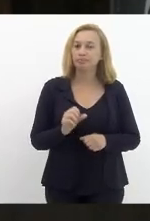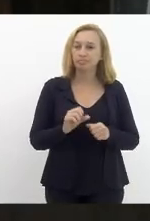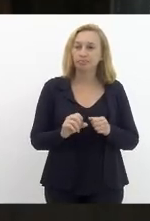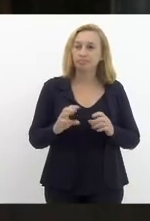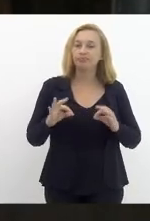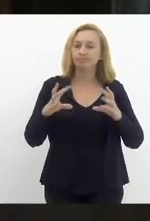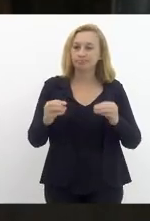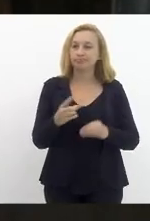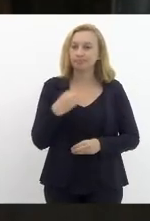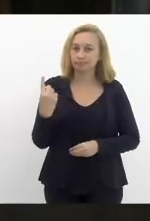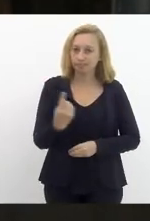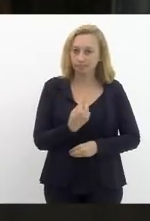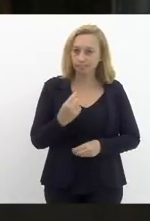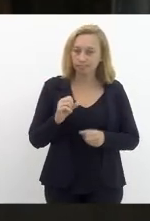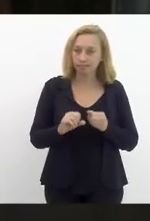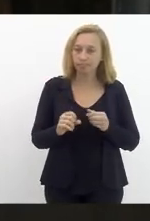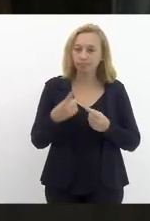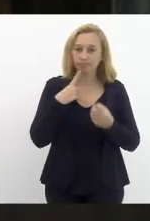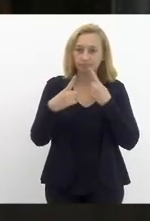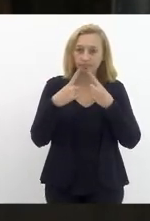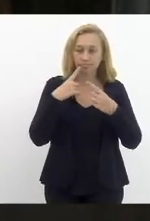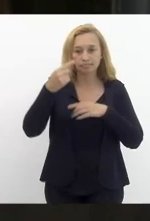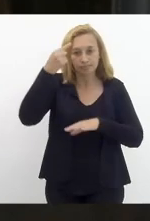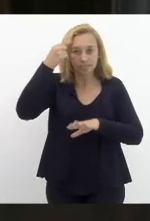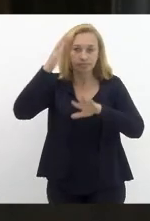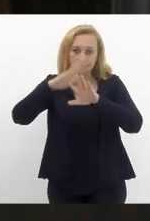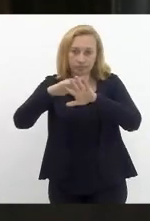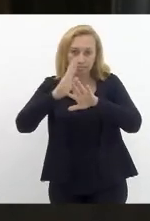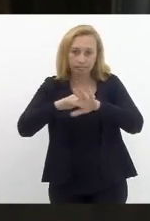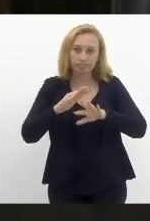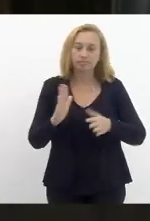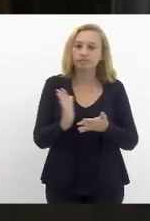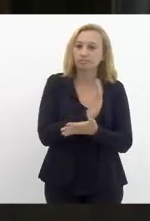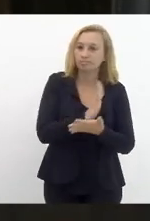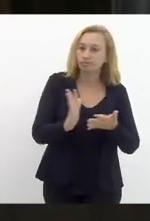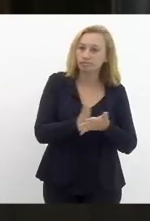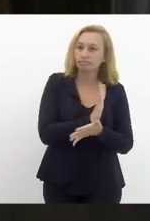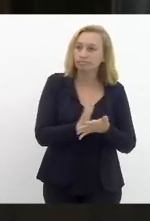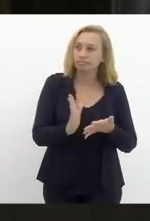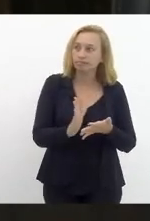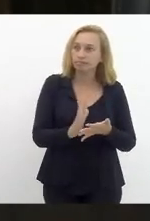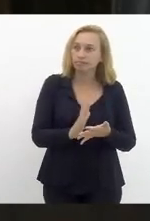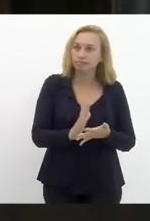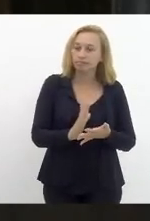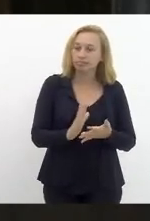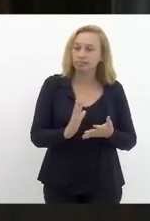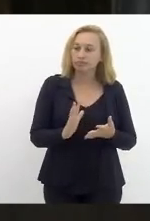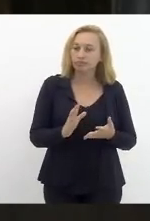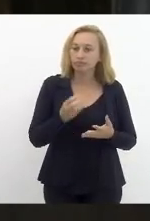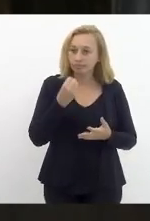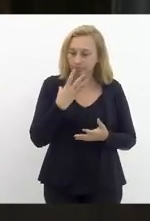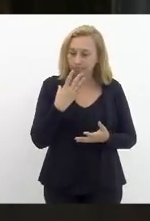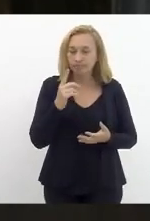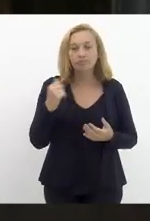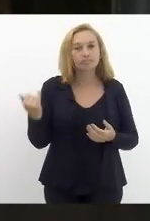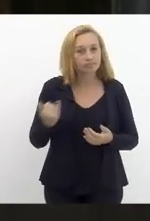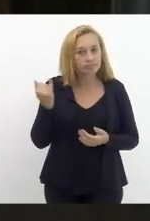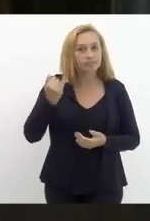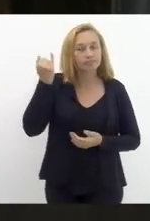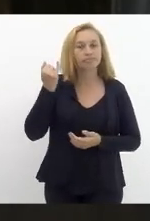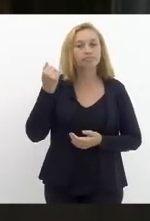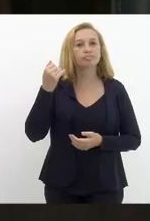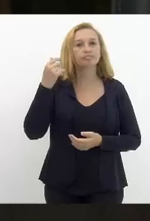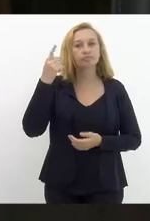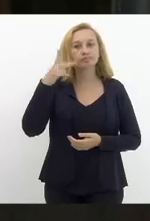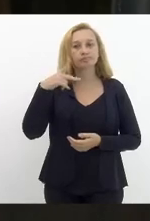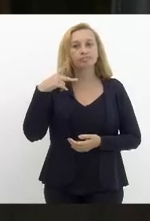estamos fazendo aqui. Os debates ideológicos muitas vezes são incandescentes e necessários para o parlamento e